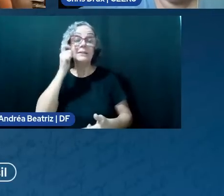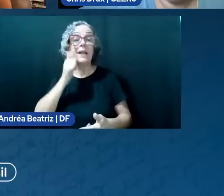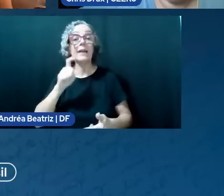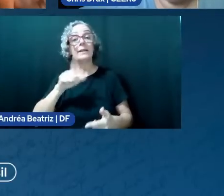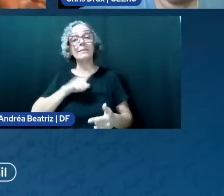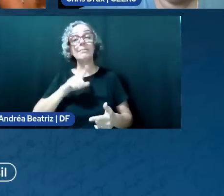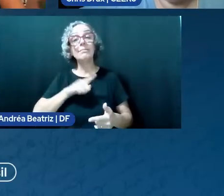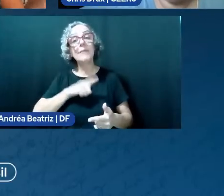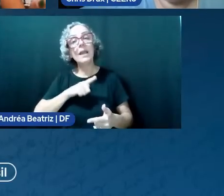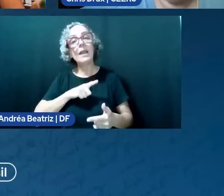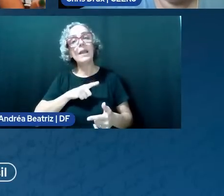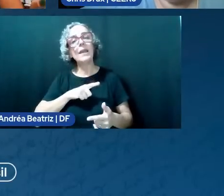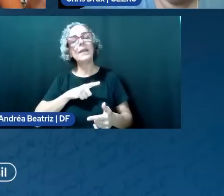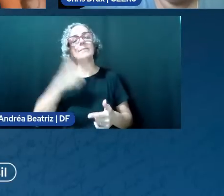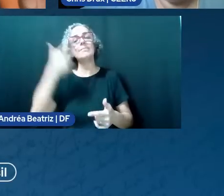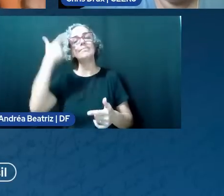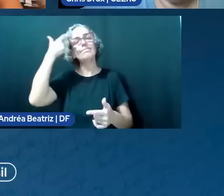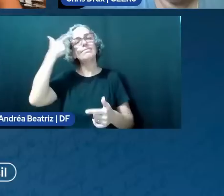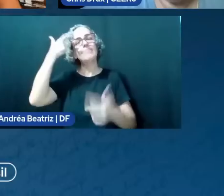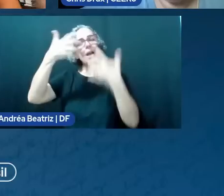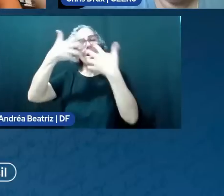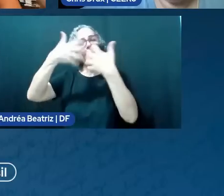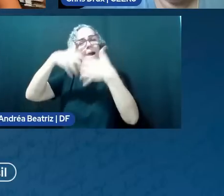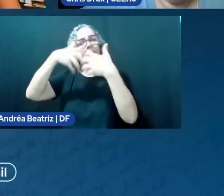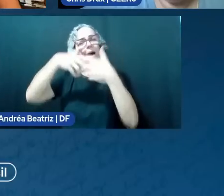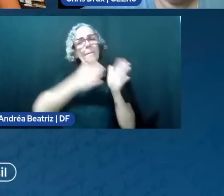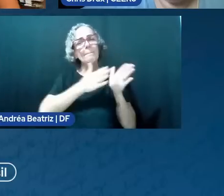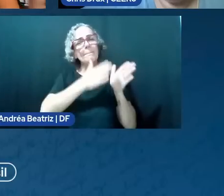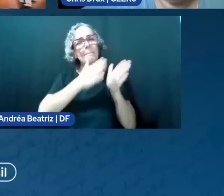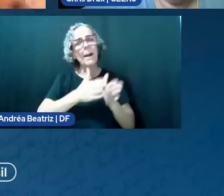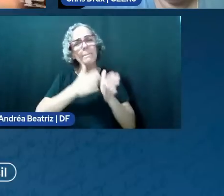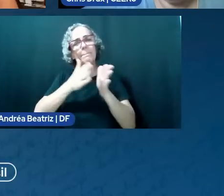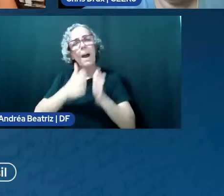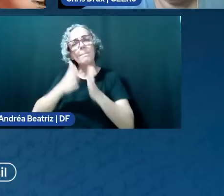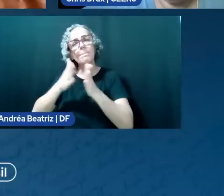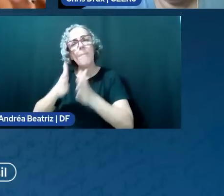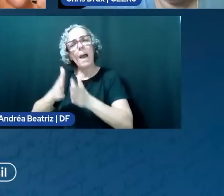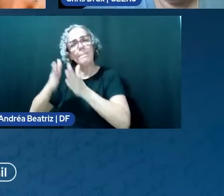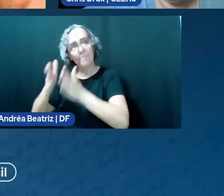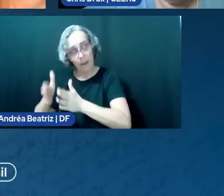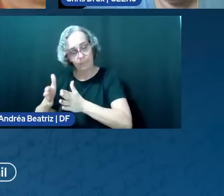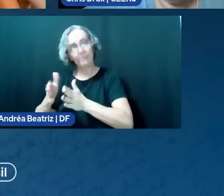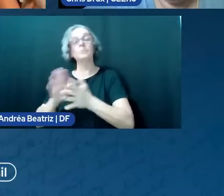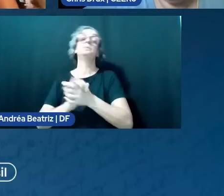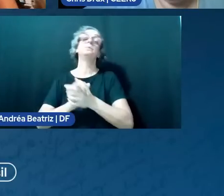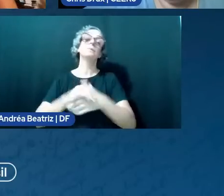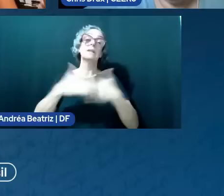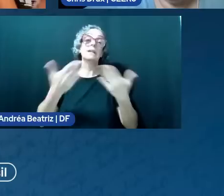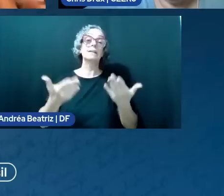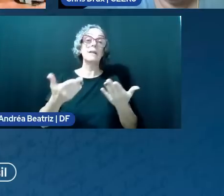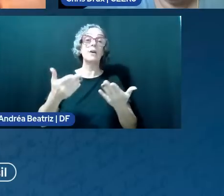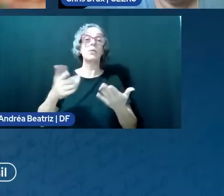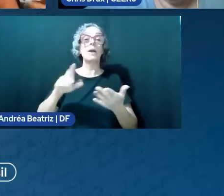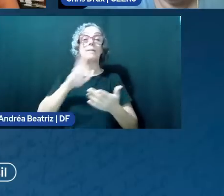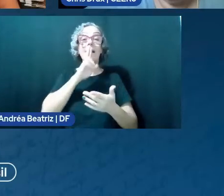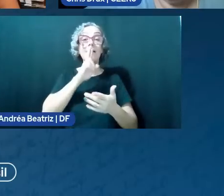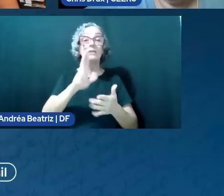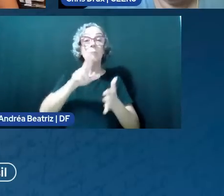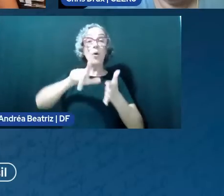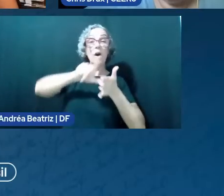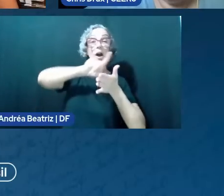a resposta anterior, ela faz referência a essa questão das reminiscências